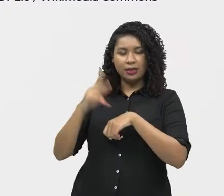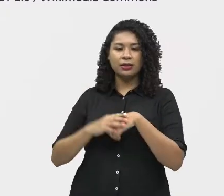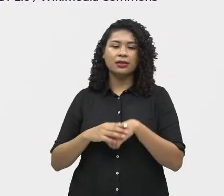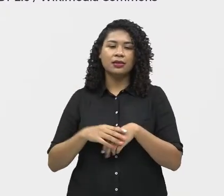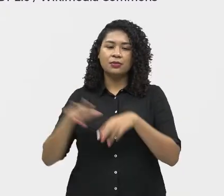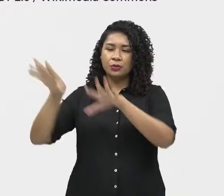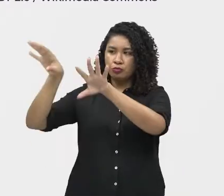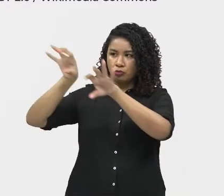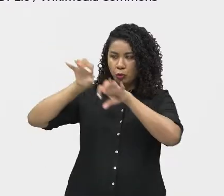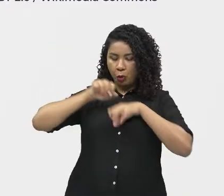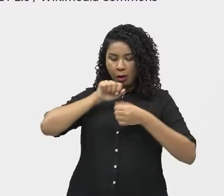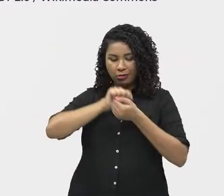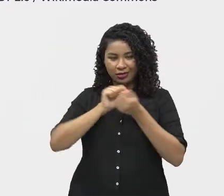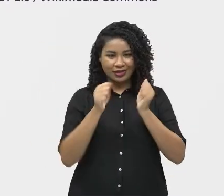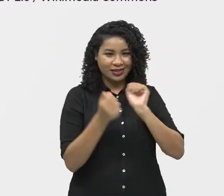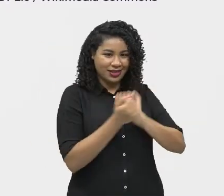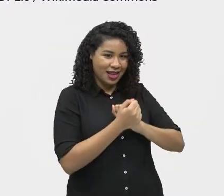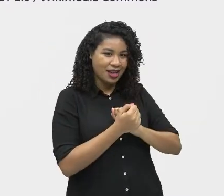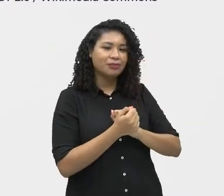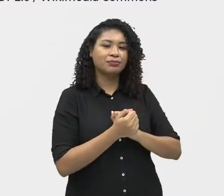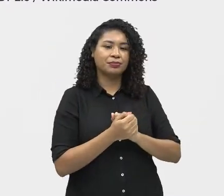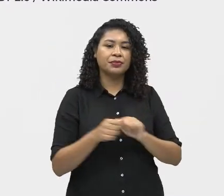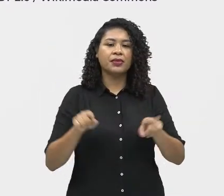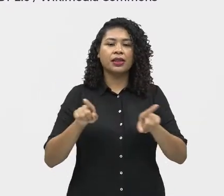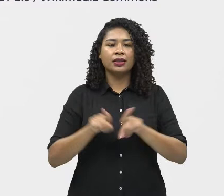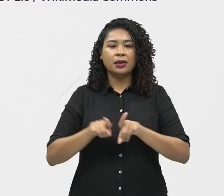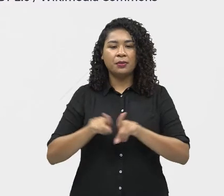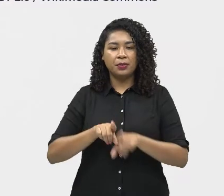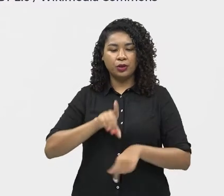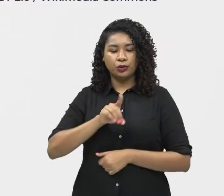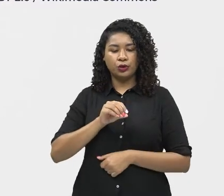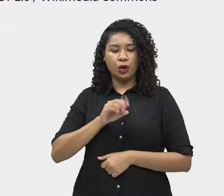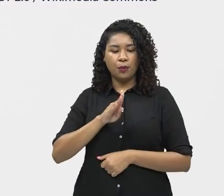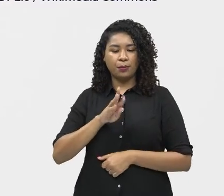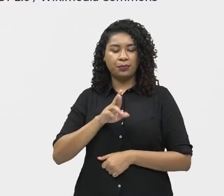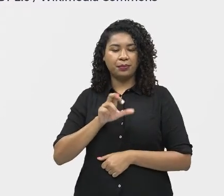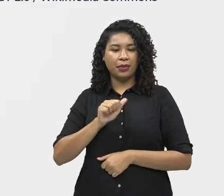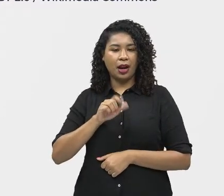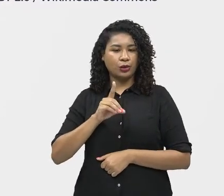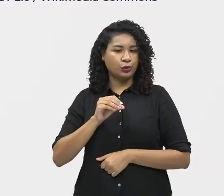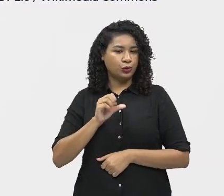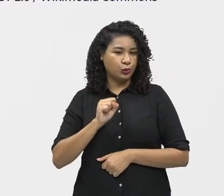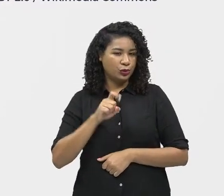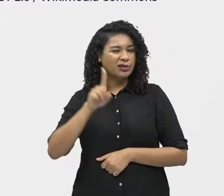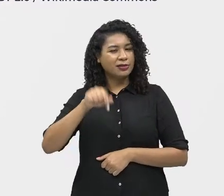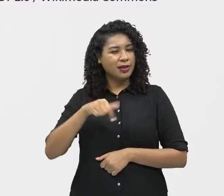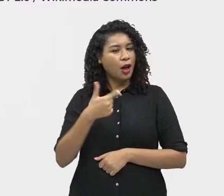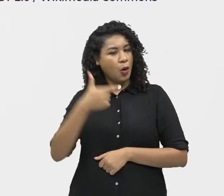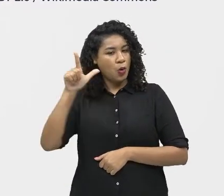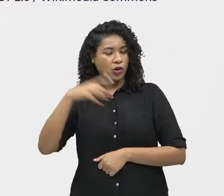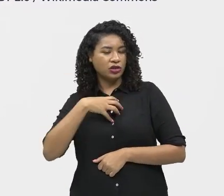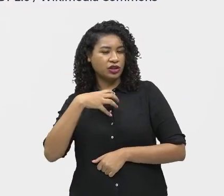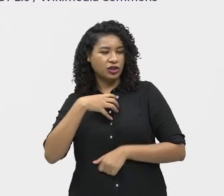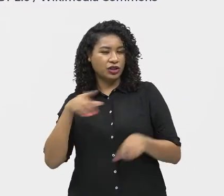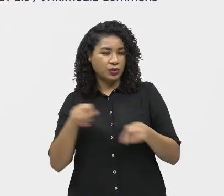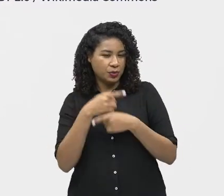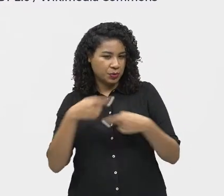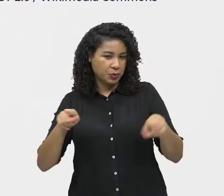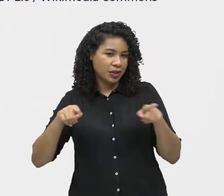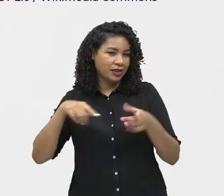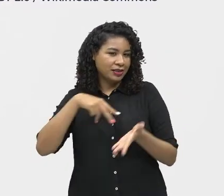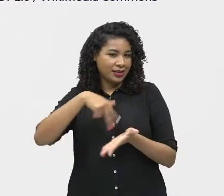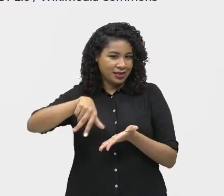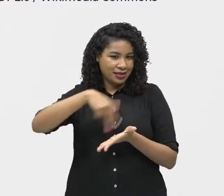da Europa e marchinhas de carnaval. O frevo, originalmente, não tem letra e é tocado por